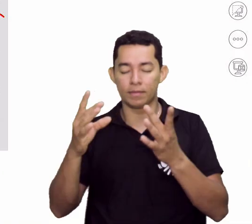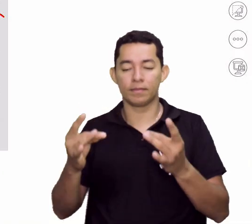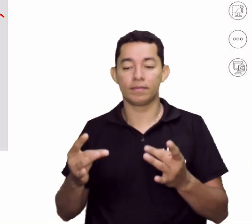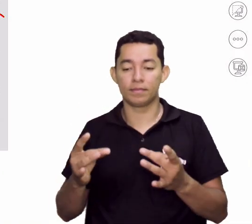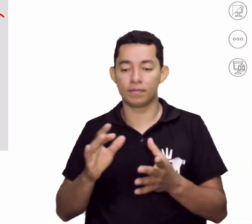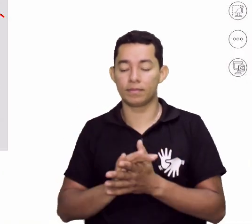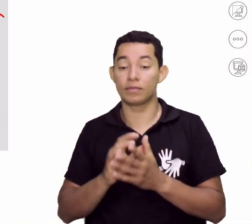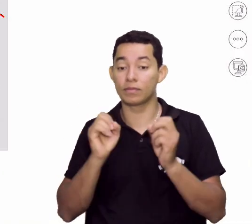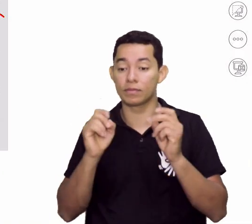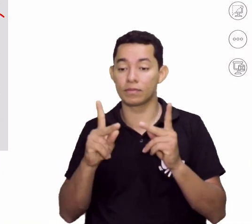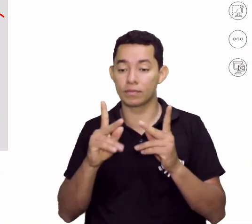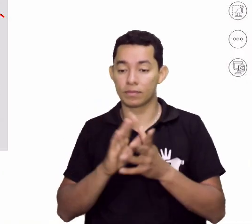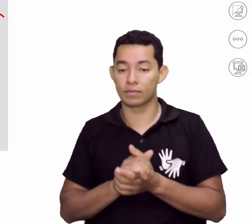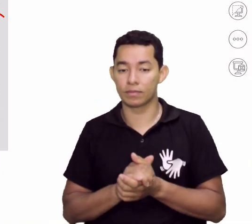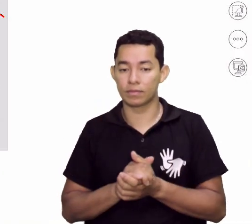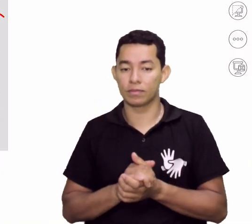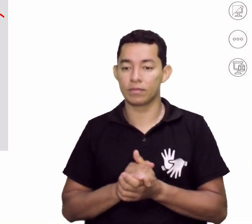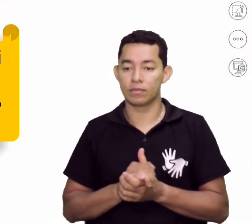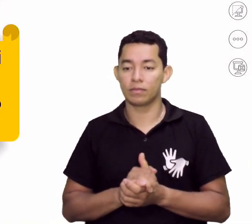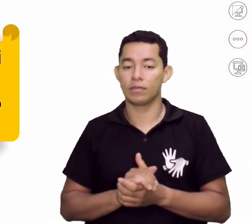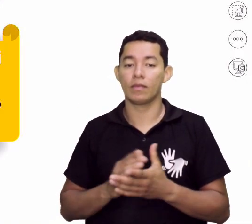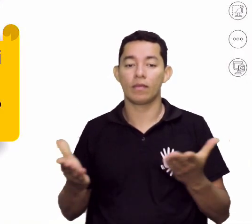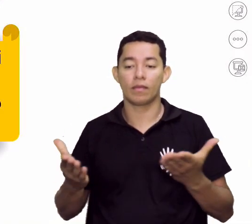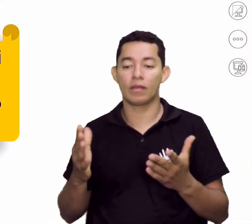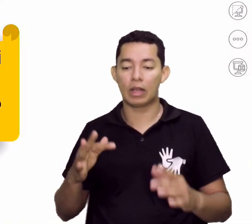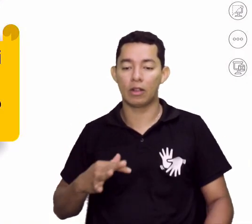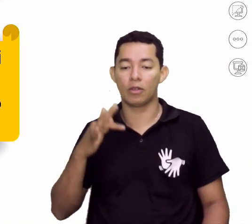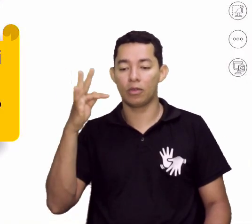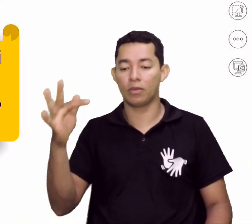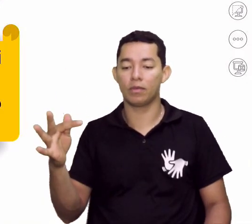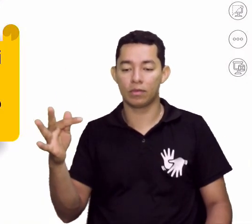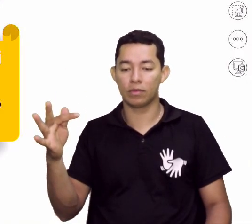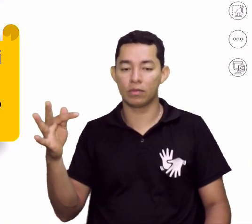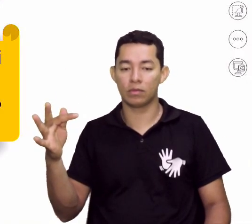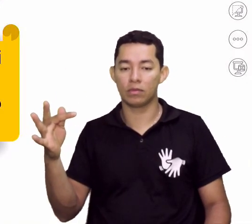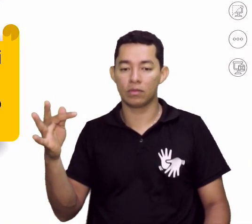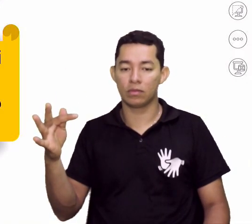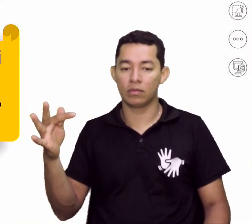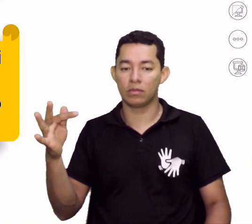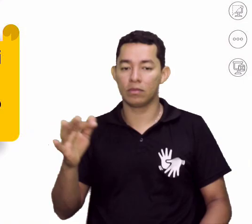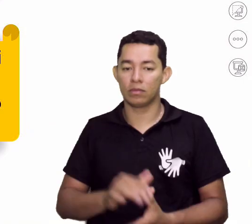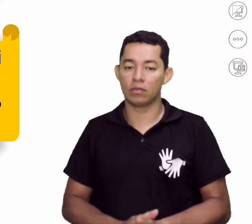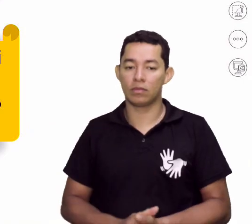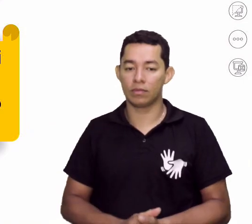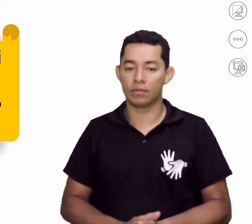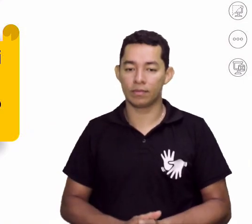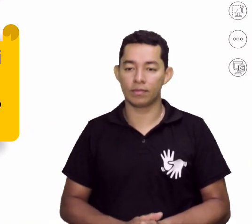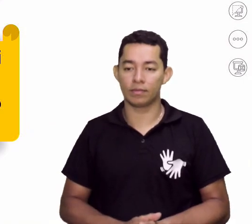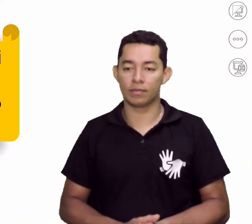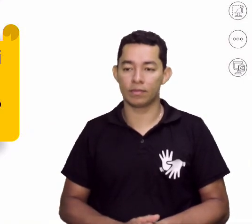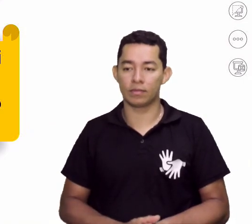determinantes, ok? E vamos para o futurismo. Temos que ser ligeirinho, que nem um traque.